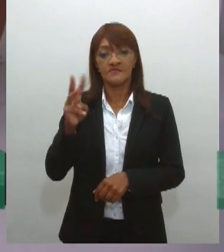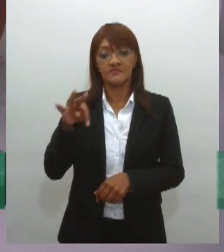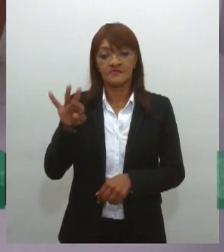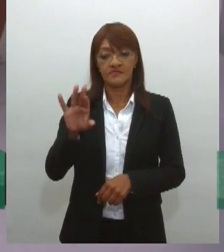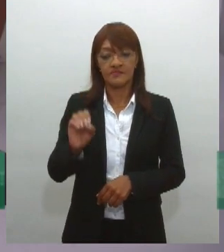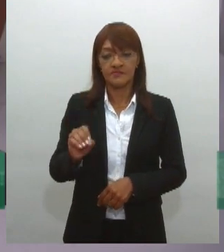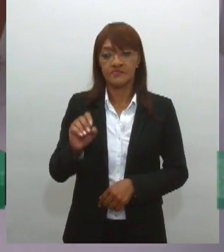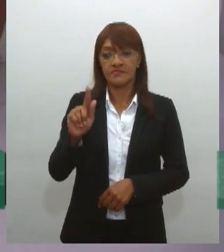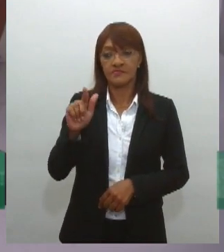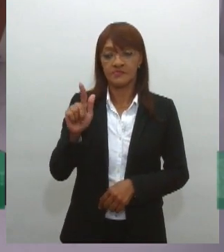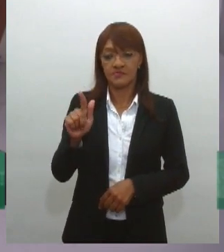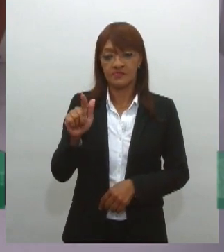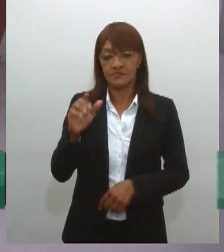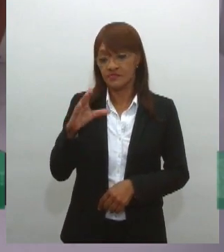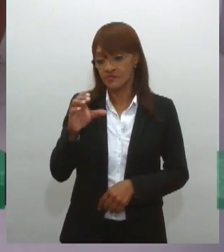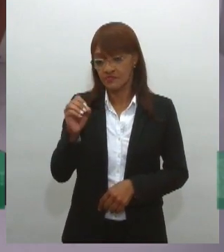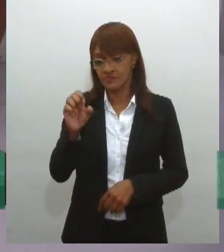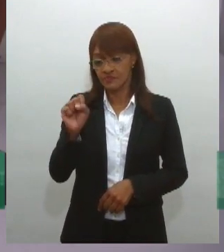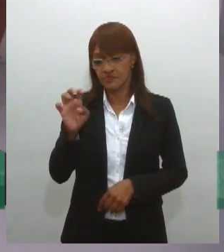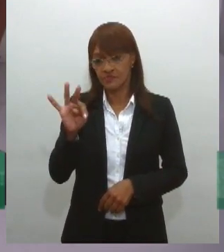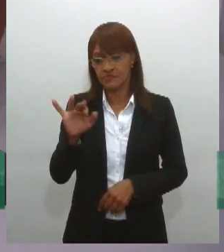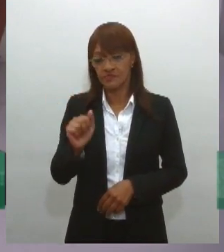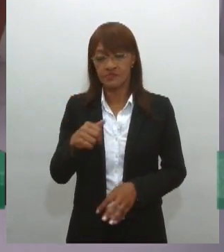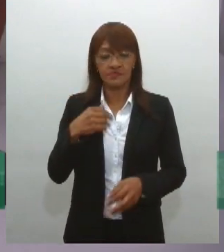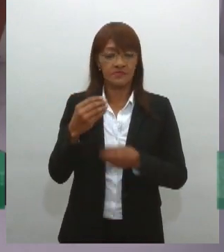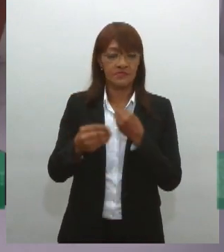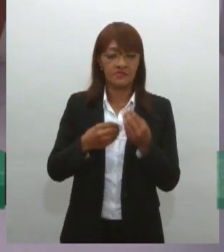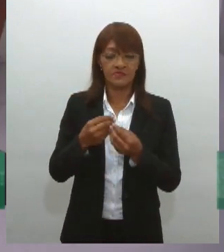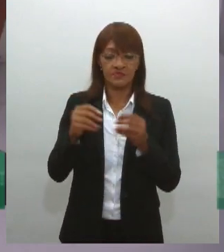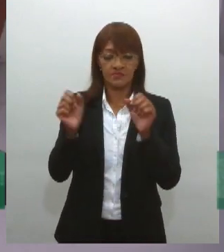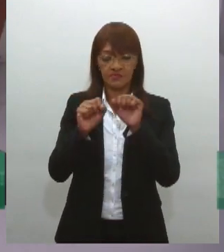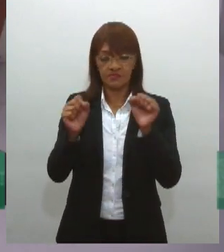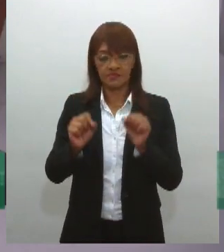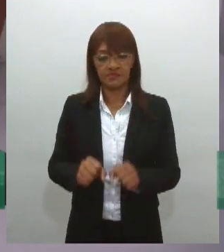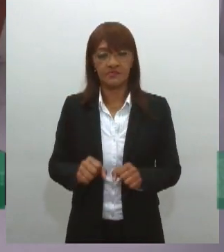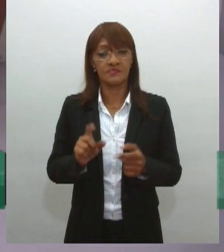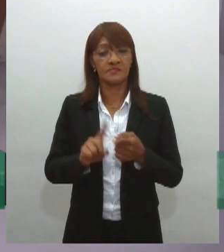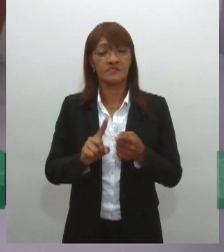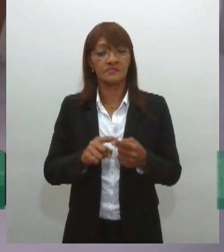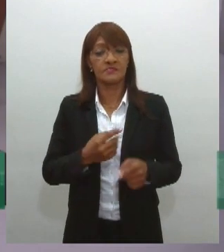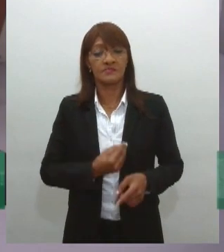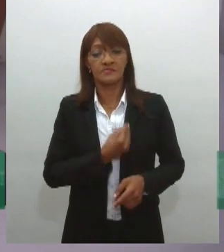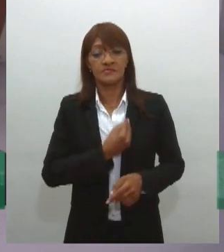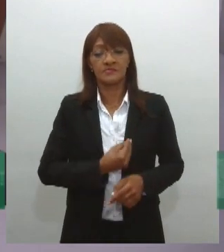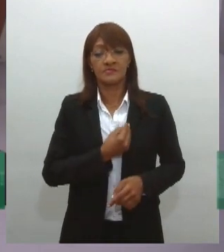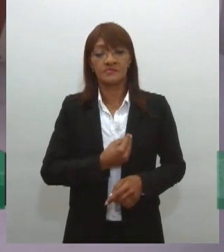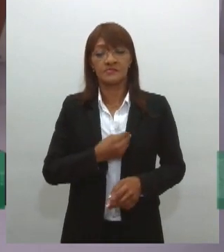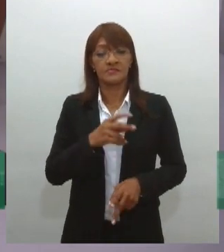como funciona, né, o Sistema Nacional e a participação popular nas decisões, que é um